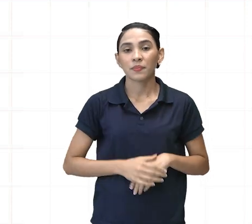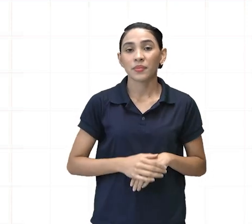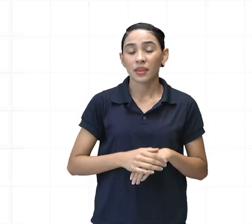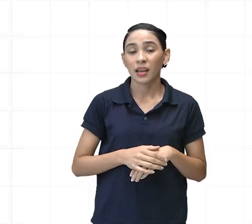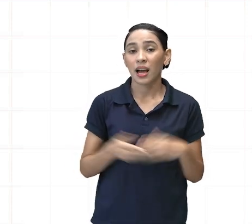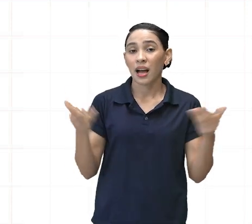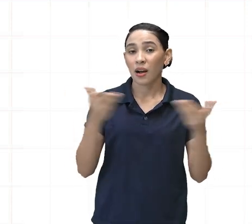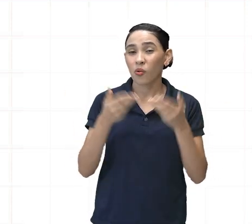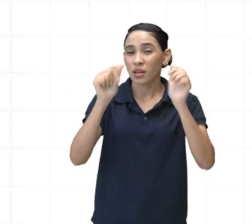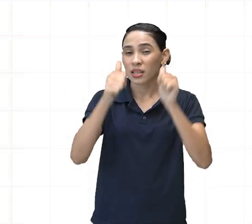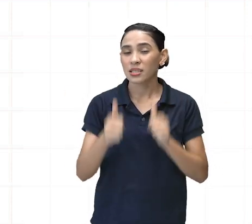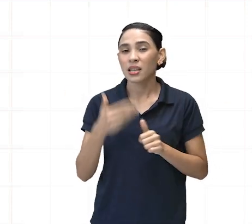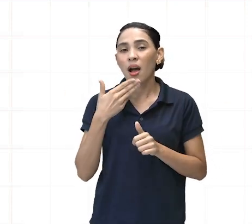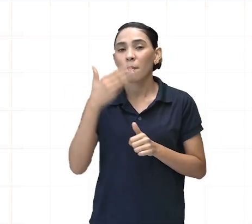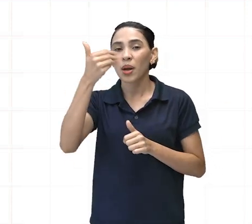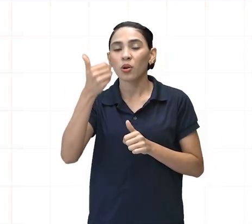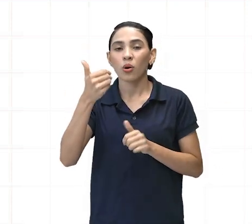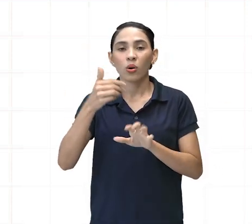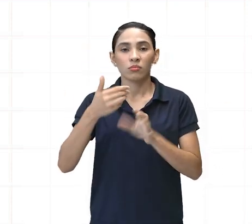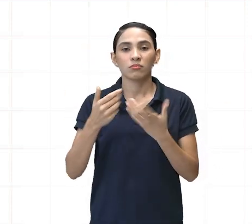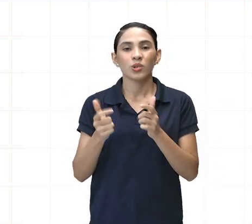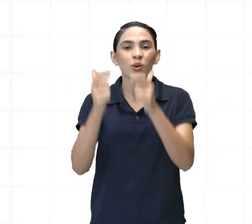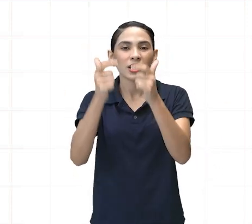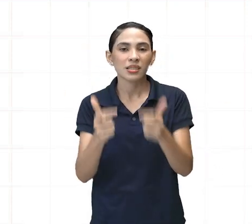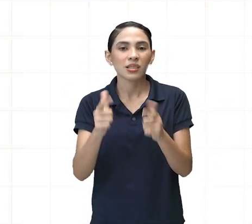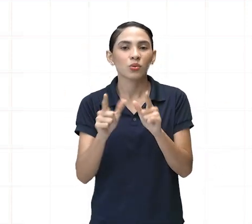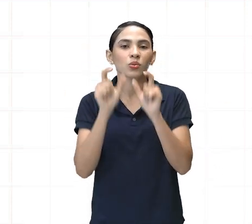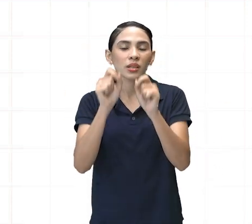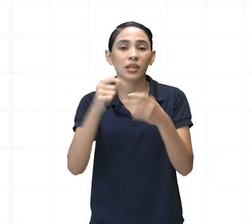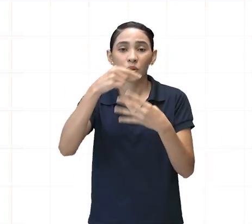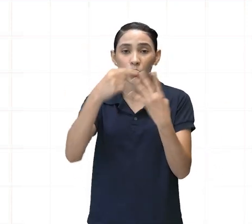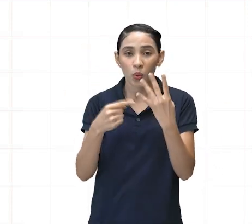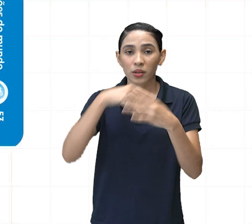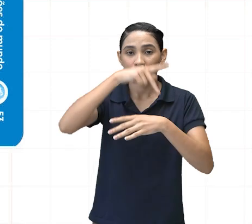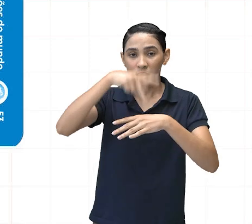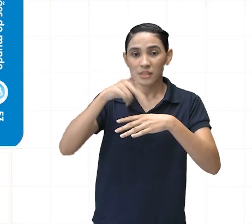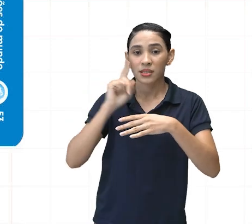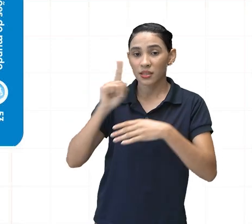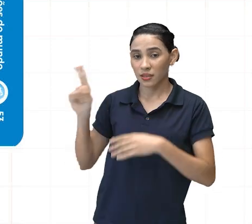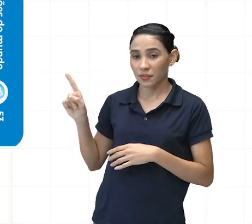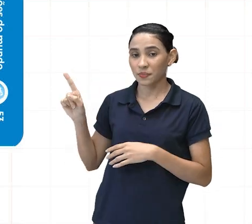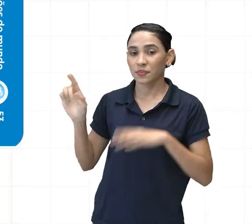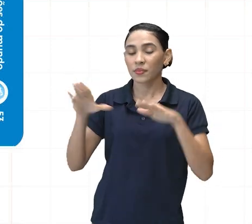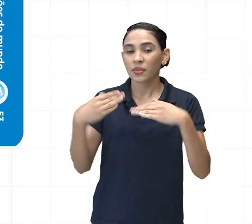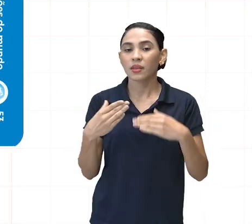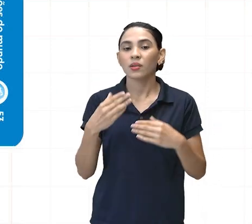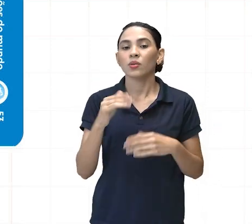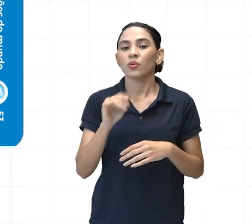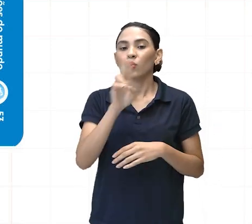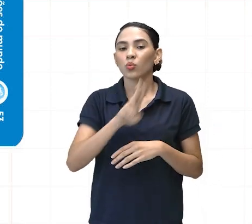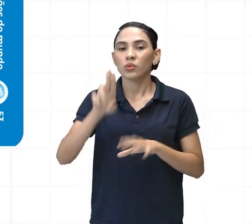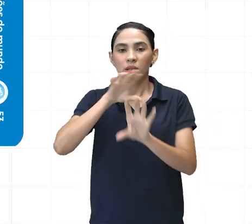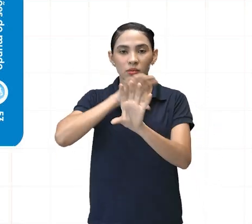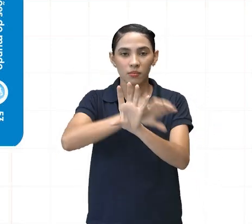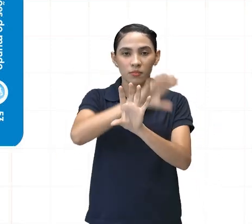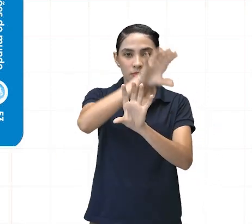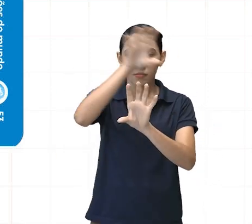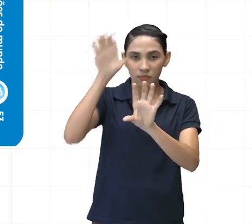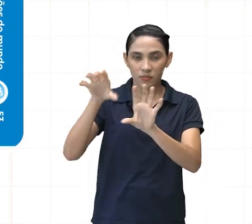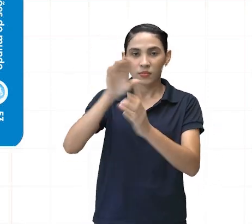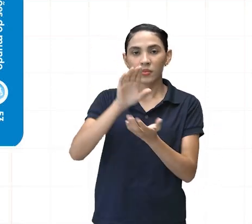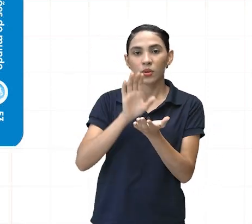Vamos analisar melhor, localizando esses 4 países. Olha só, através do mapa aí do